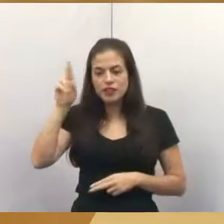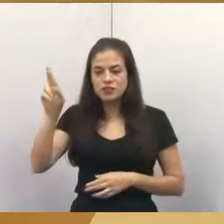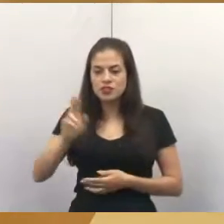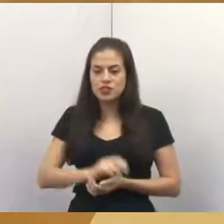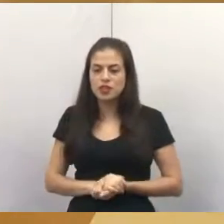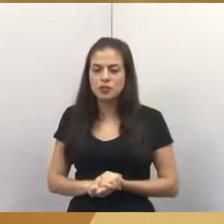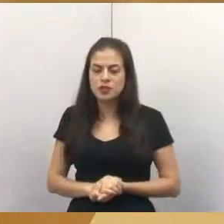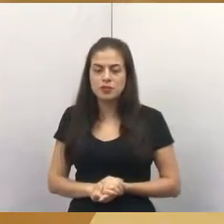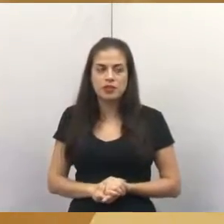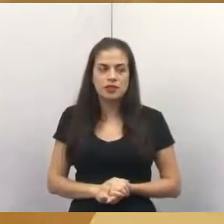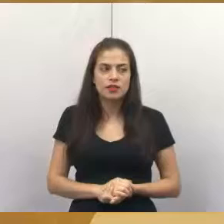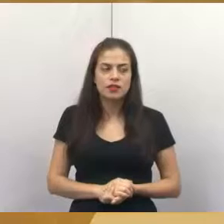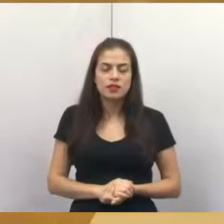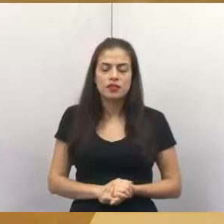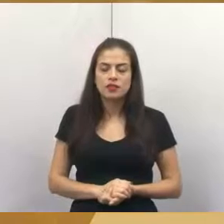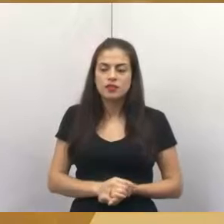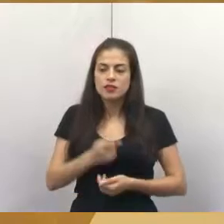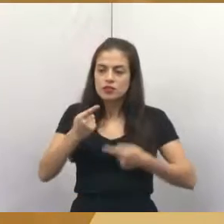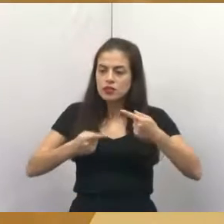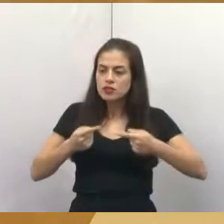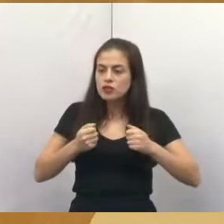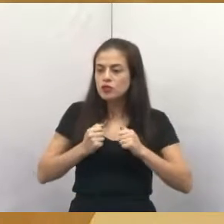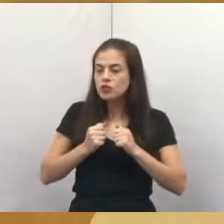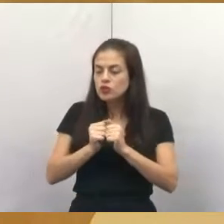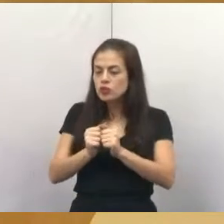com os autores do projeto,